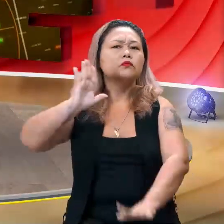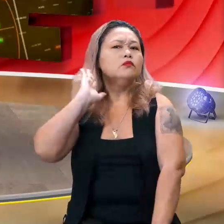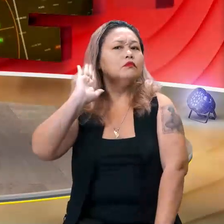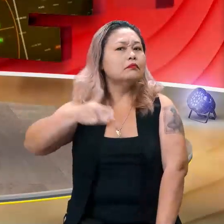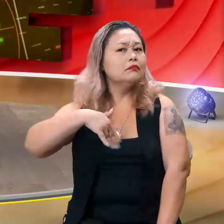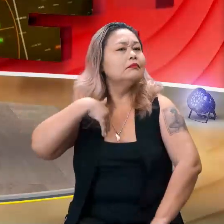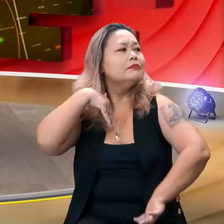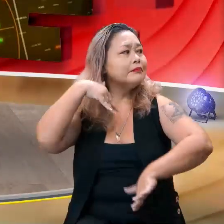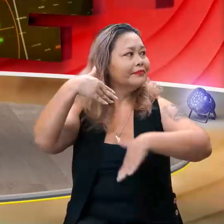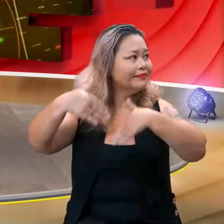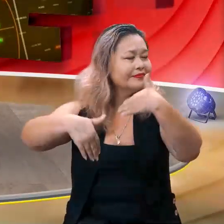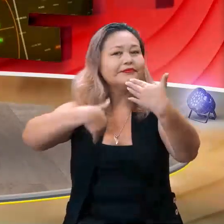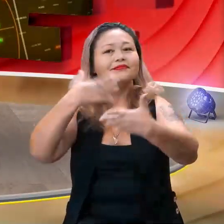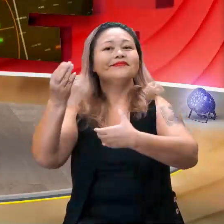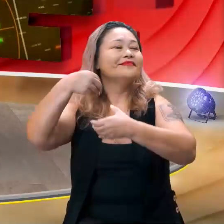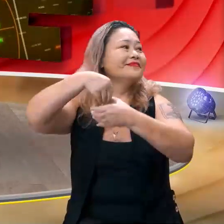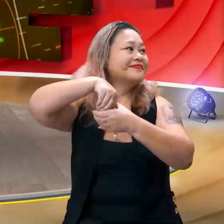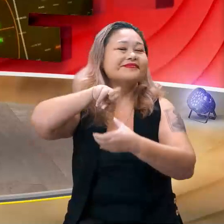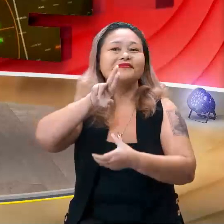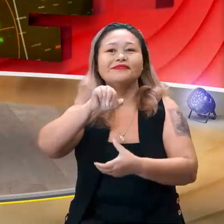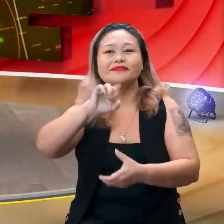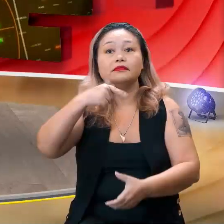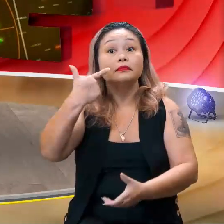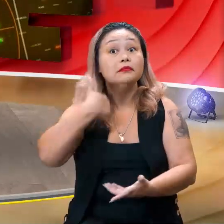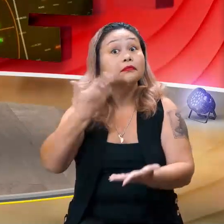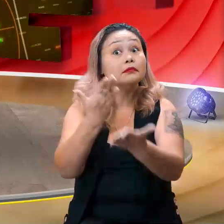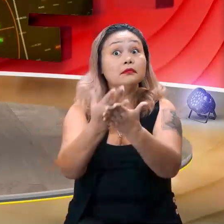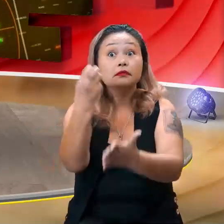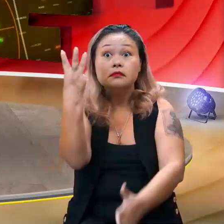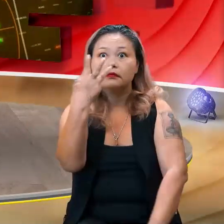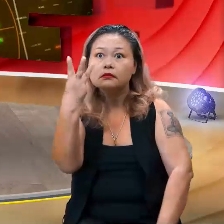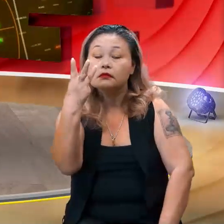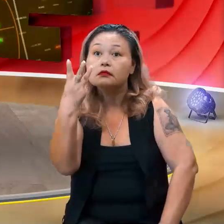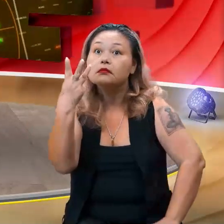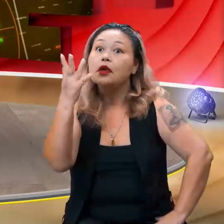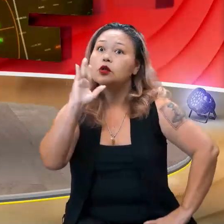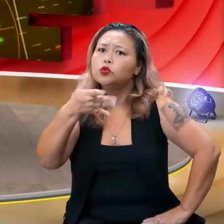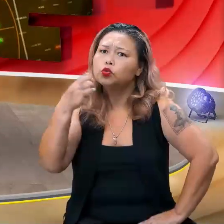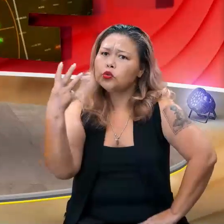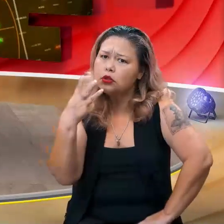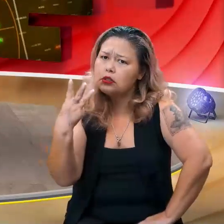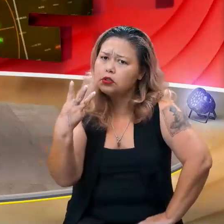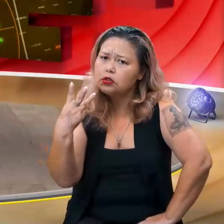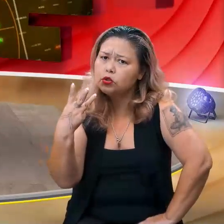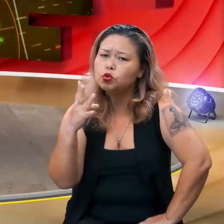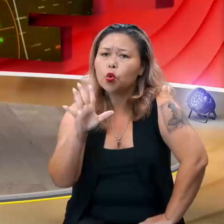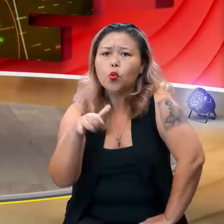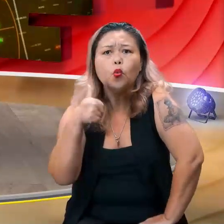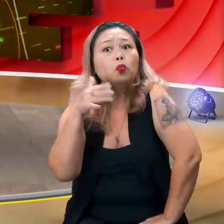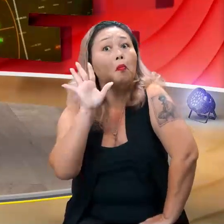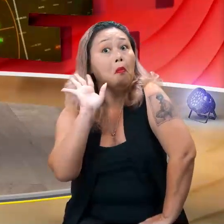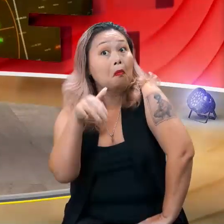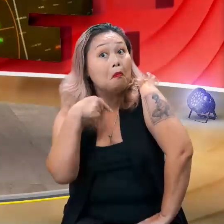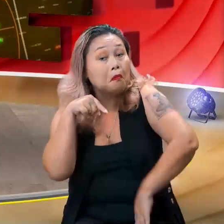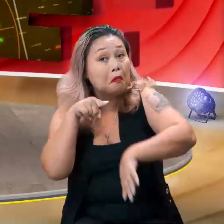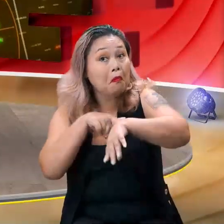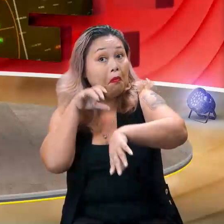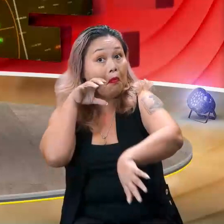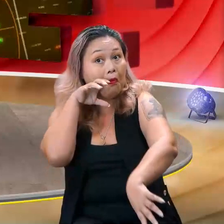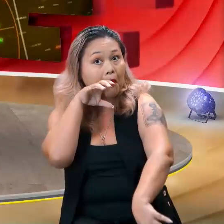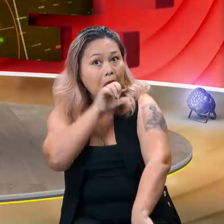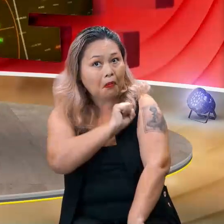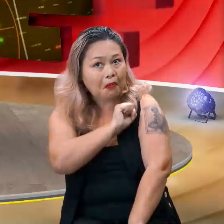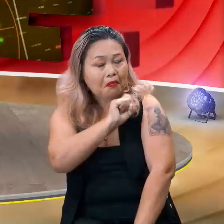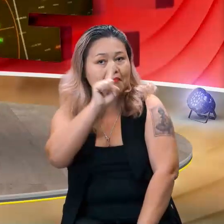Passos Largos na unidade 2, aula 33. Já às 33? Boa, aqui é rápido. E eu fico